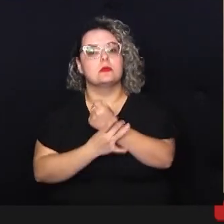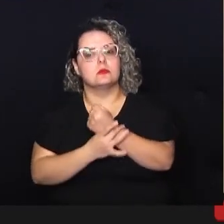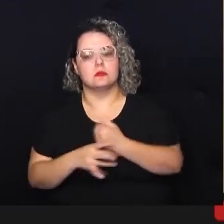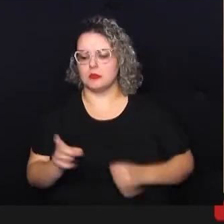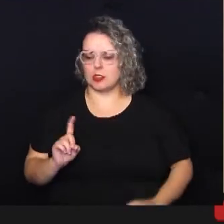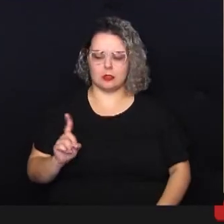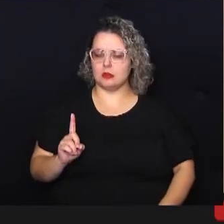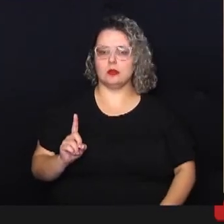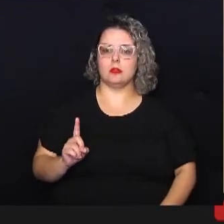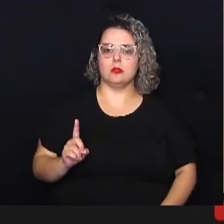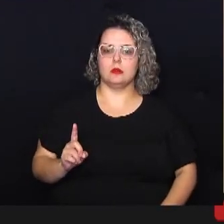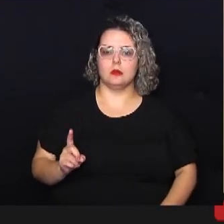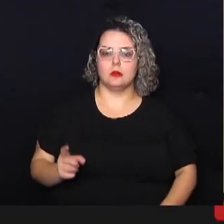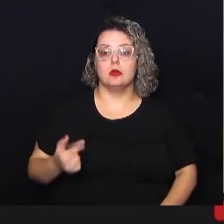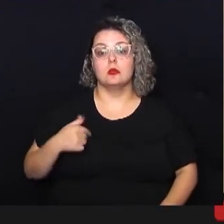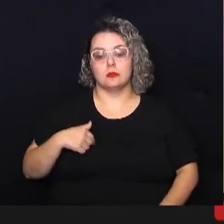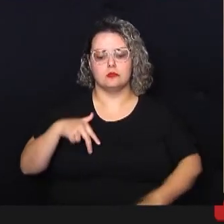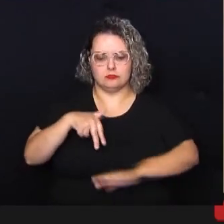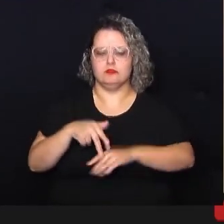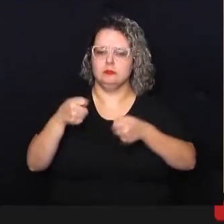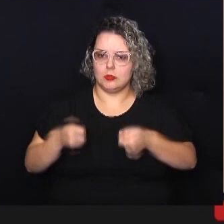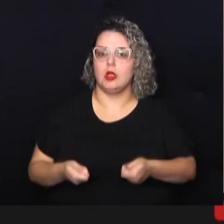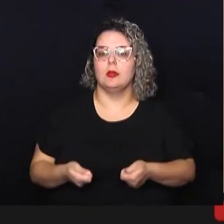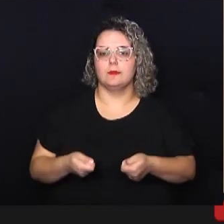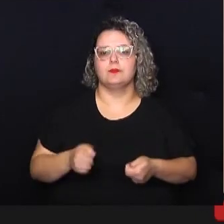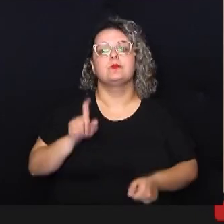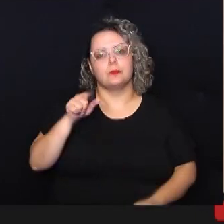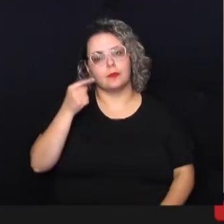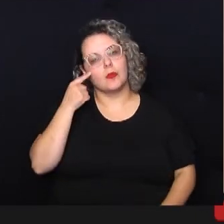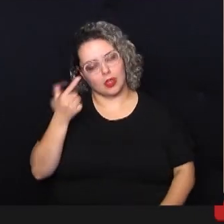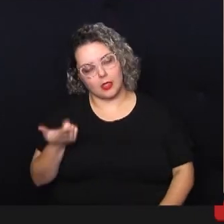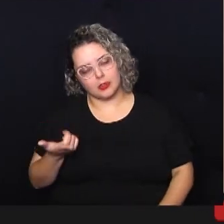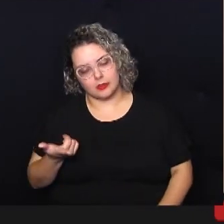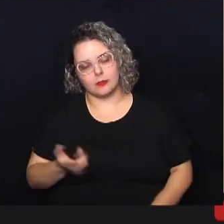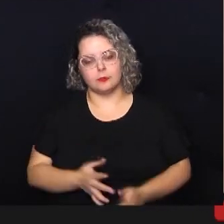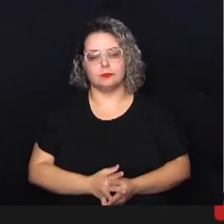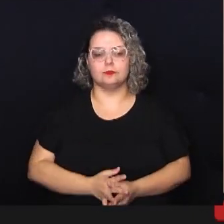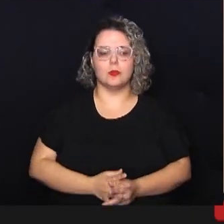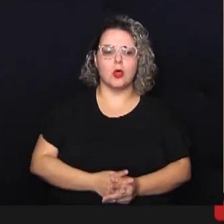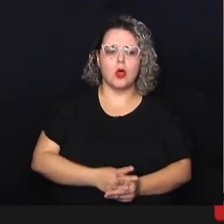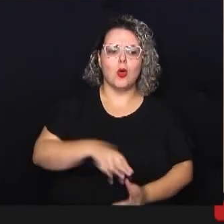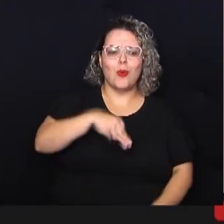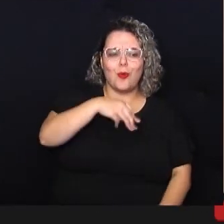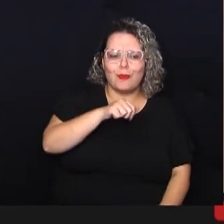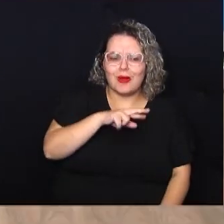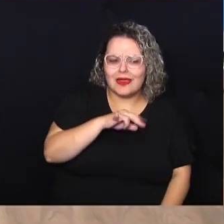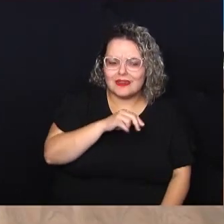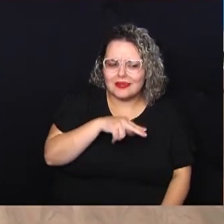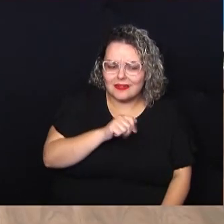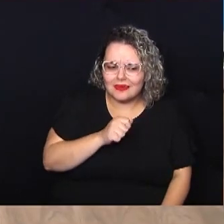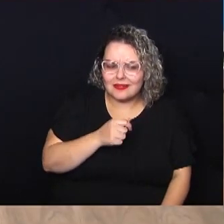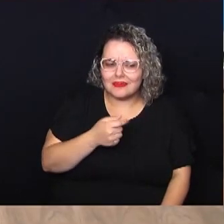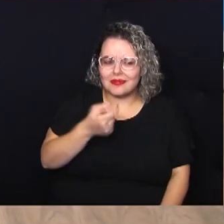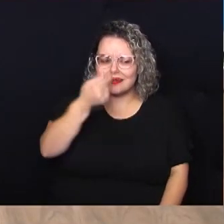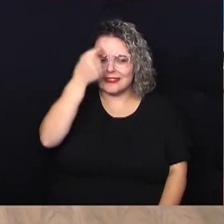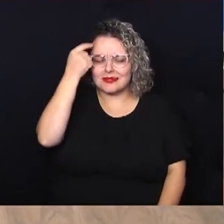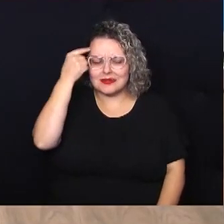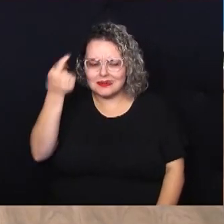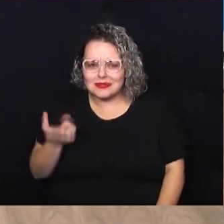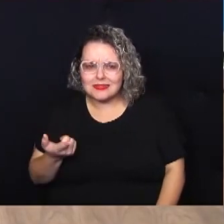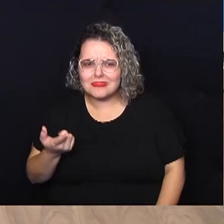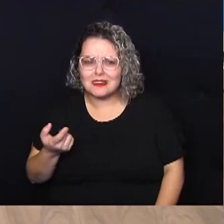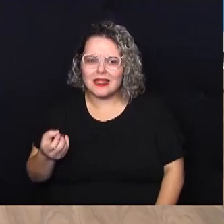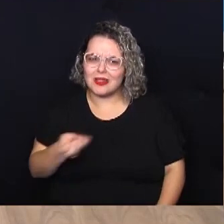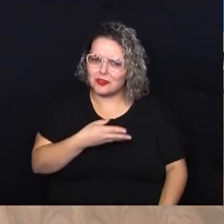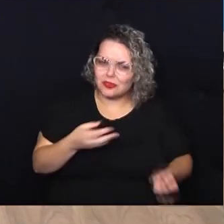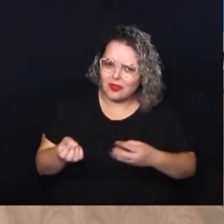não é. E eu vou conseguir me colocar. Essa é a intenção. Ô Mariana, e esses conceitos, eles são novos?